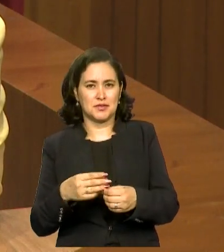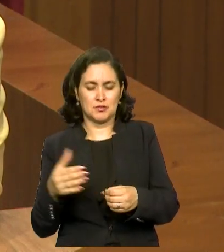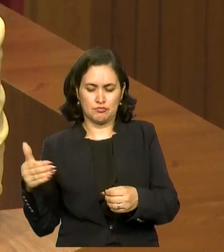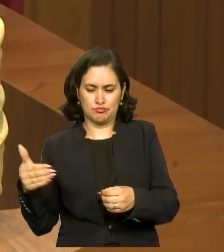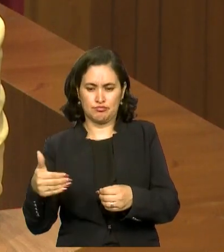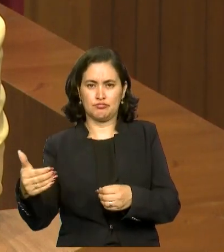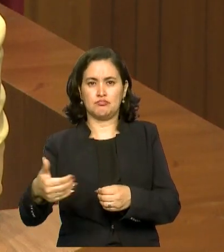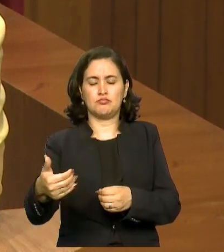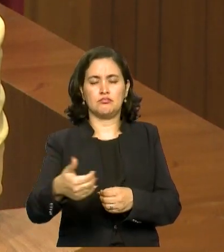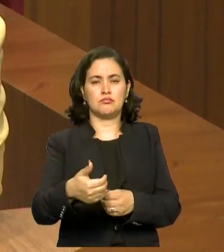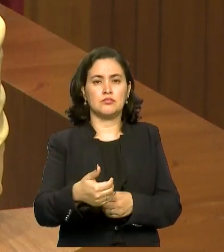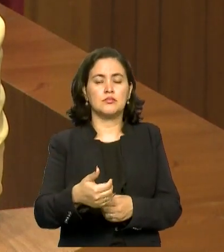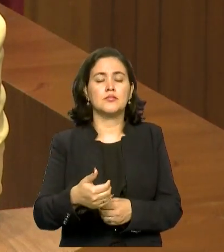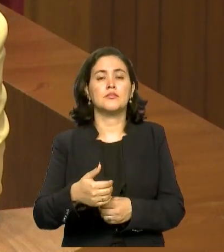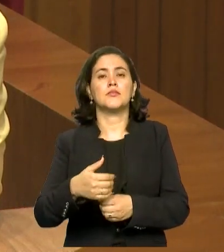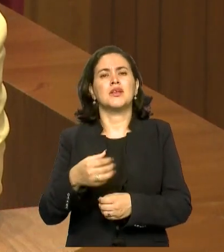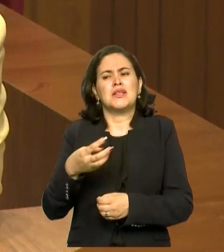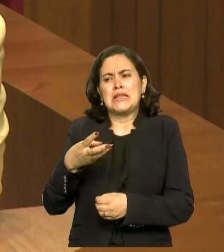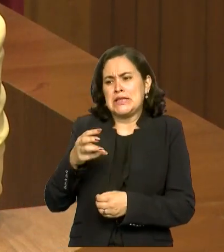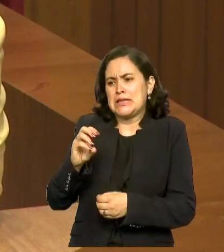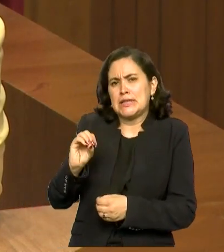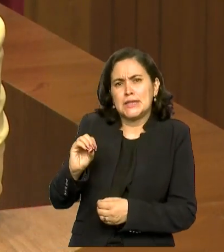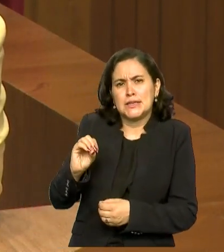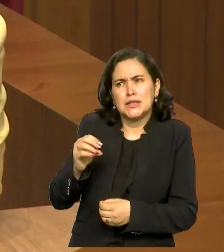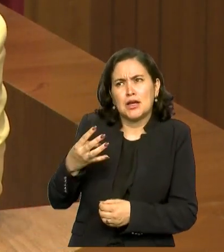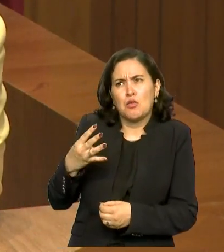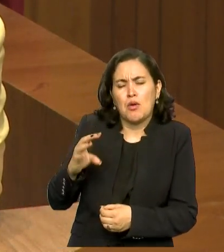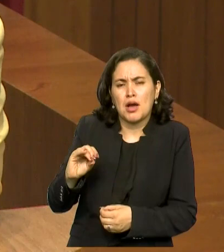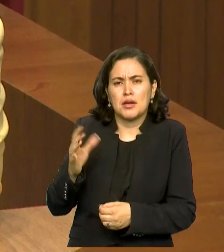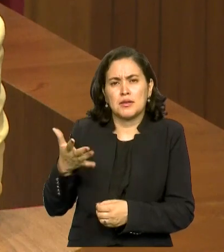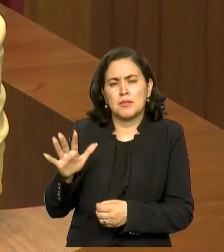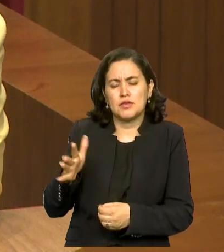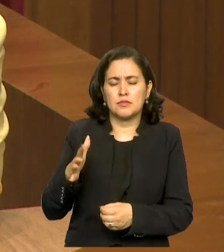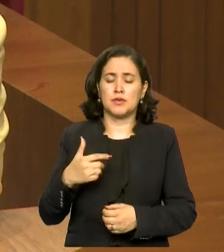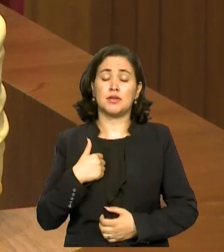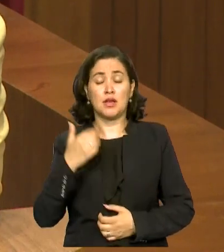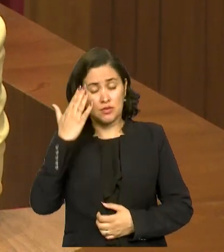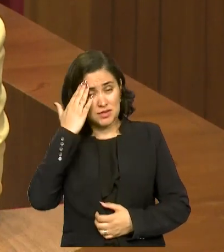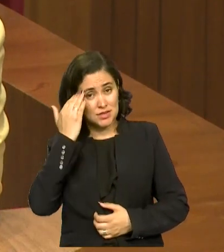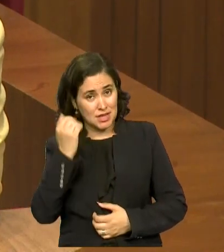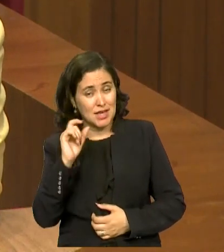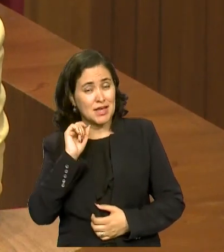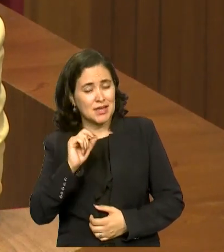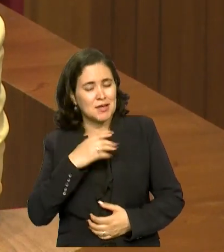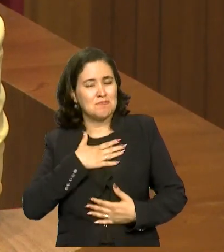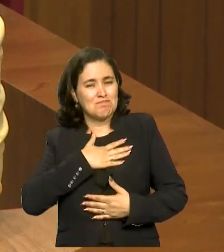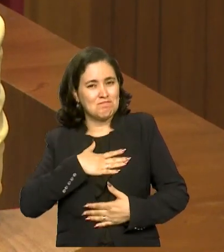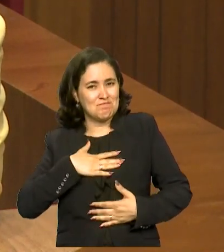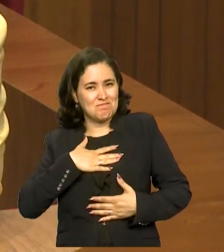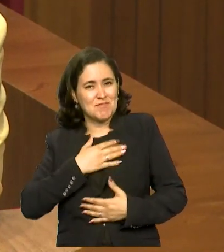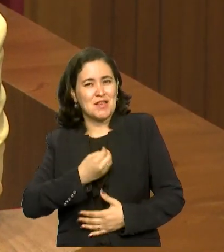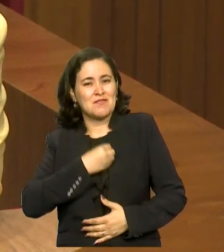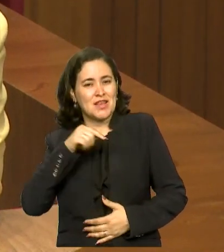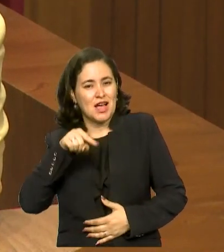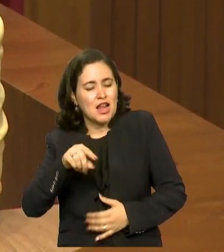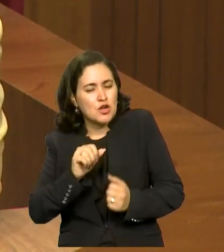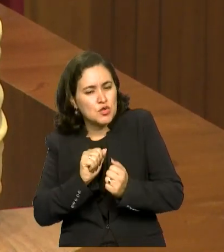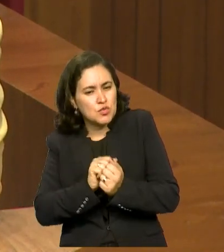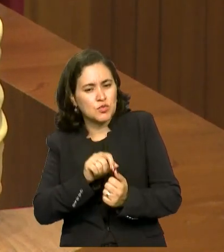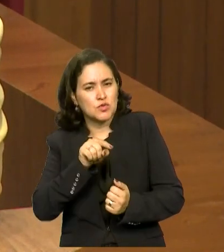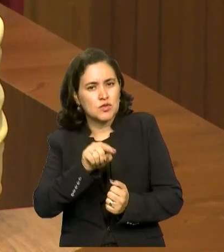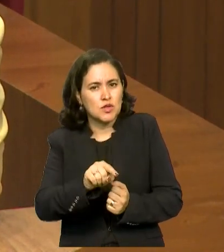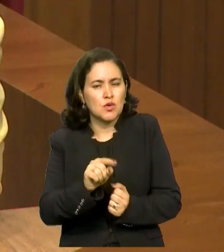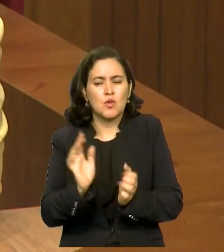que será uma grande alegria estar lá com o senhor, com toda a força de segurança, com o